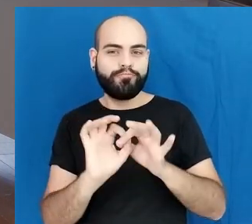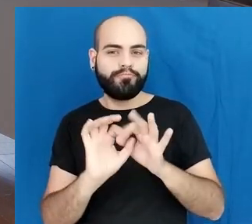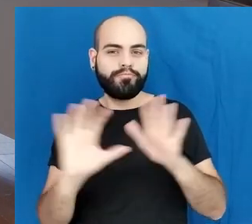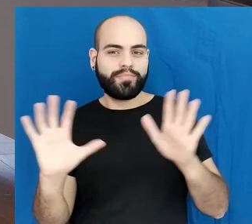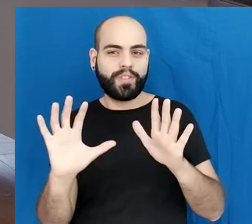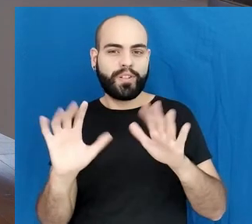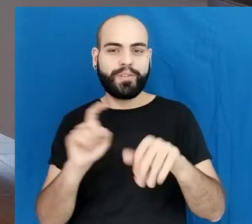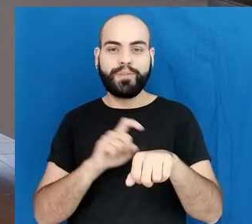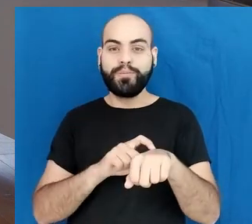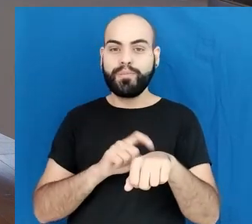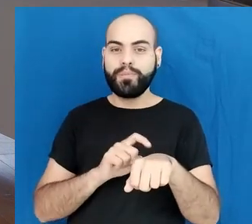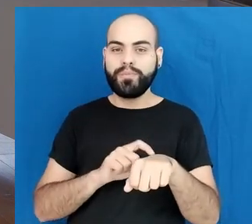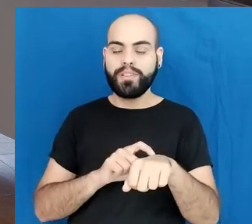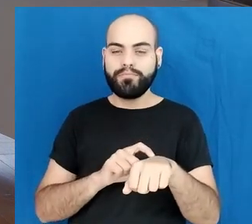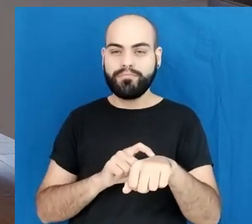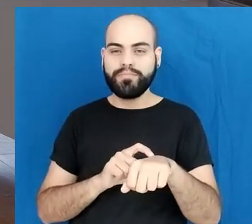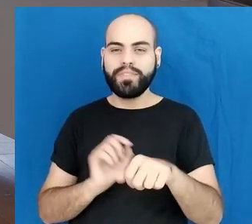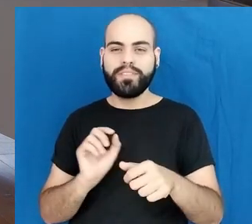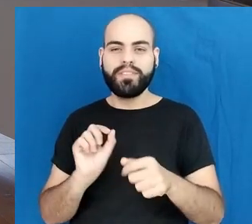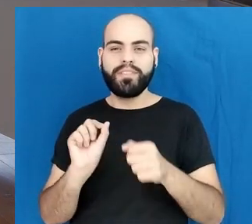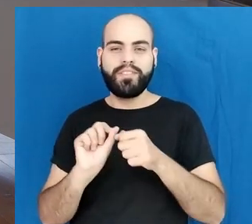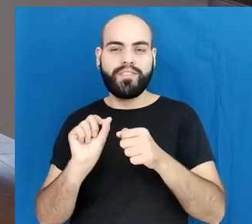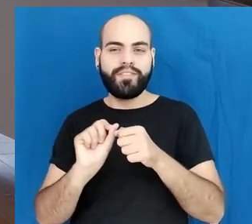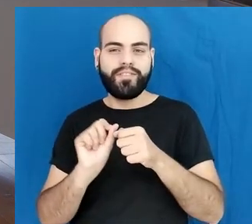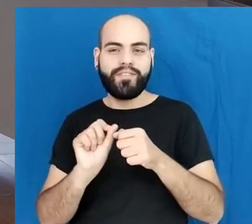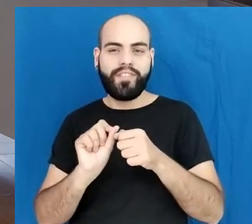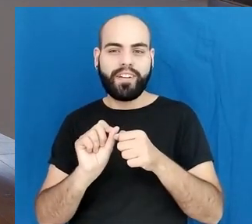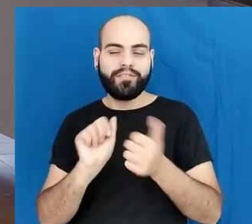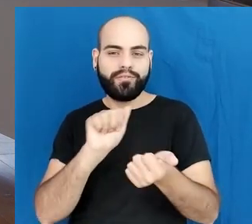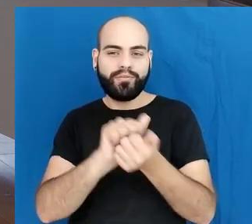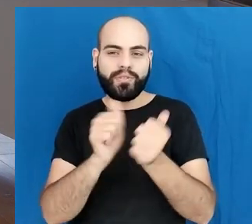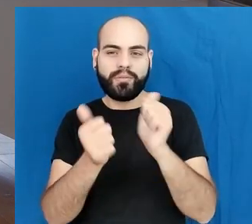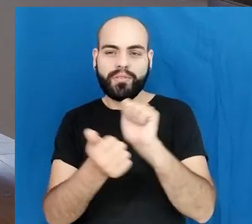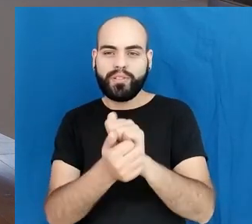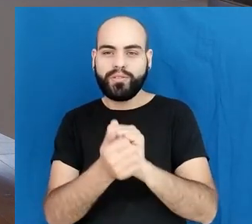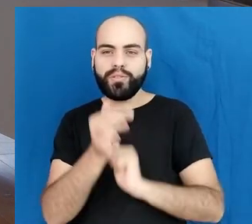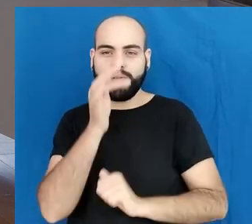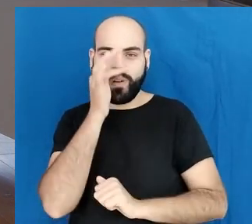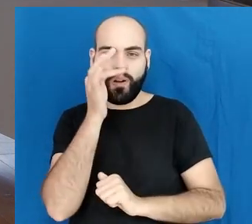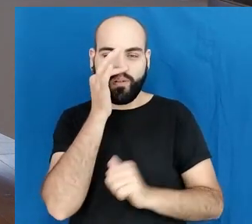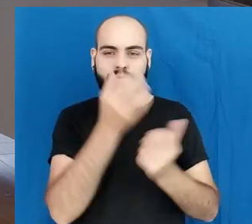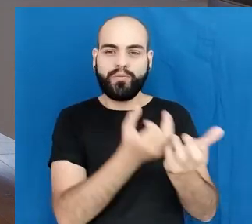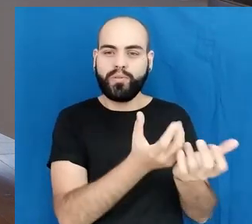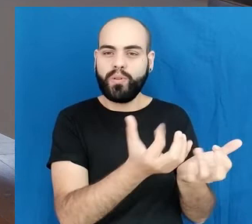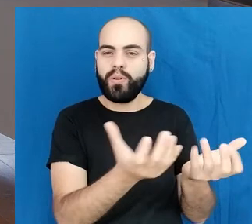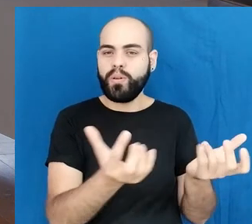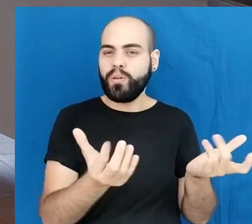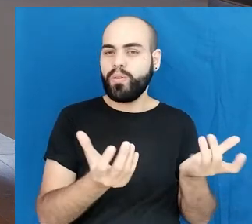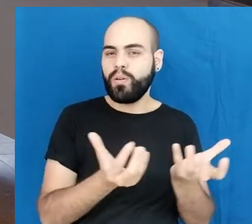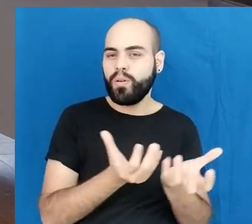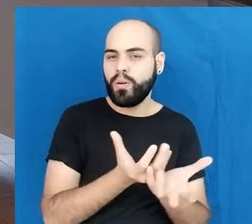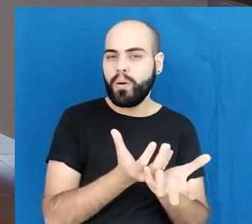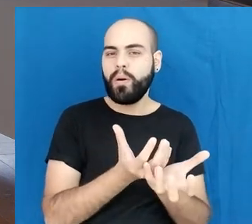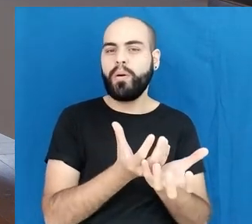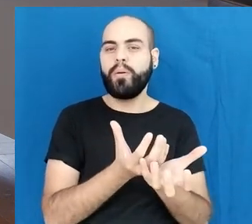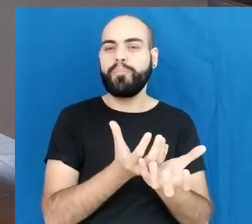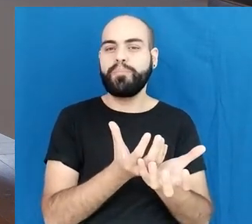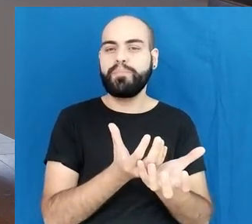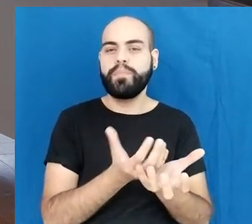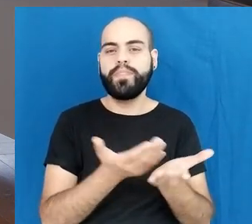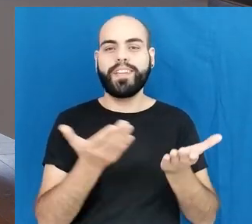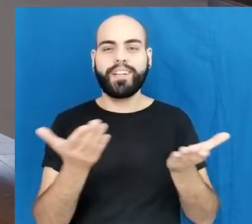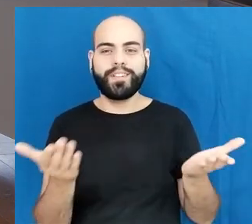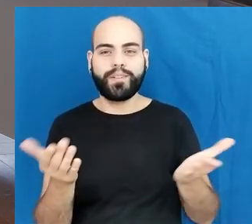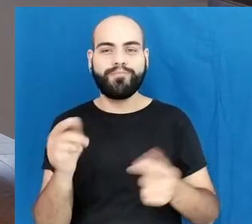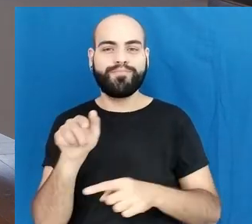dizer, disponíveis na época. E faz um casamento muito grande com os jardins do Burle Marx. Então a gente